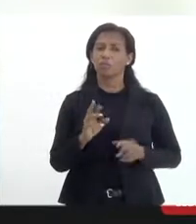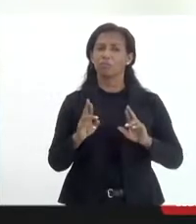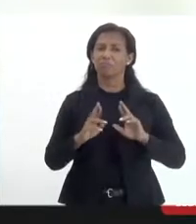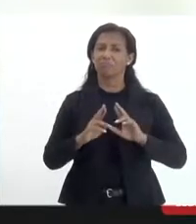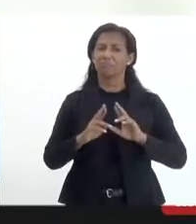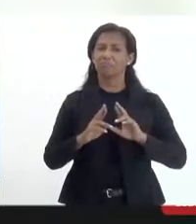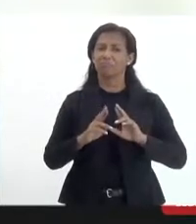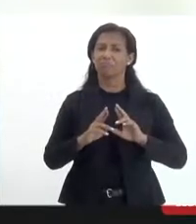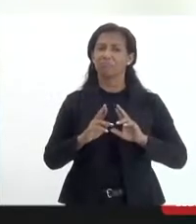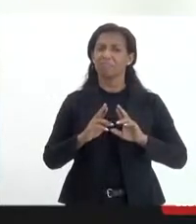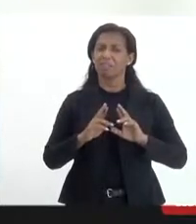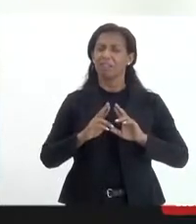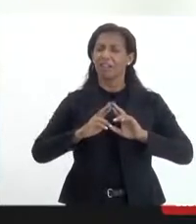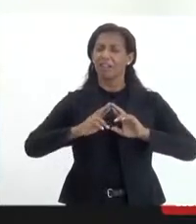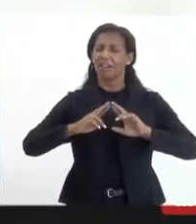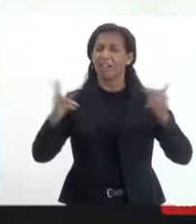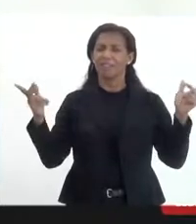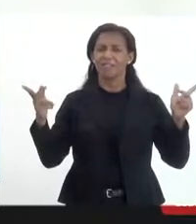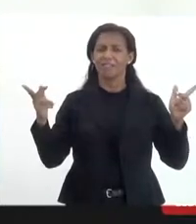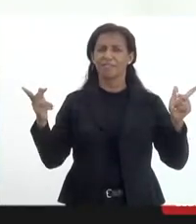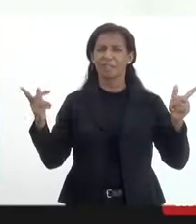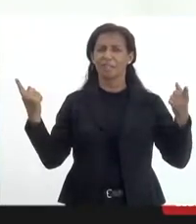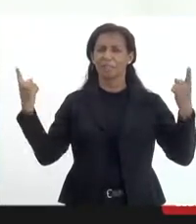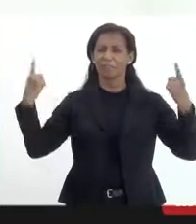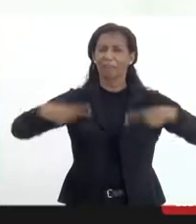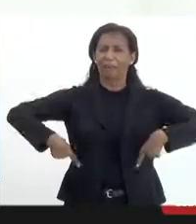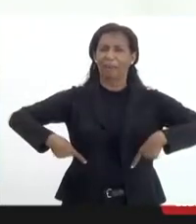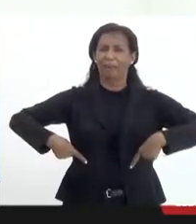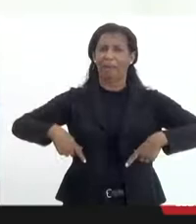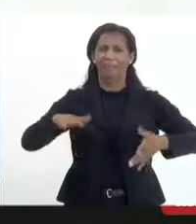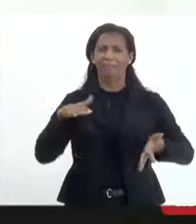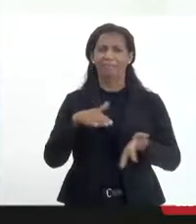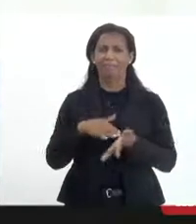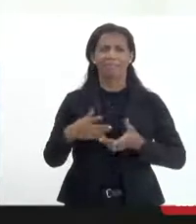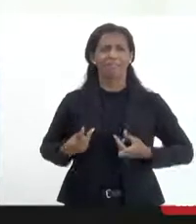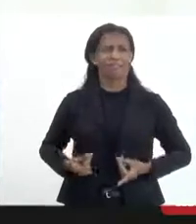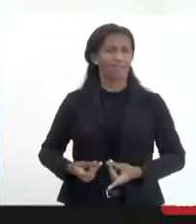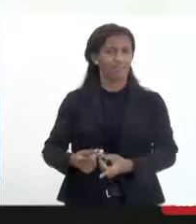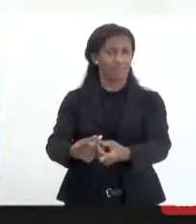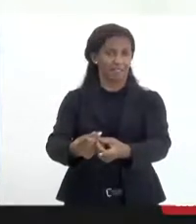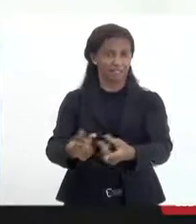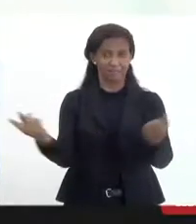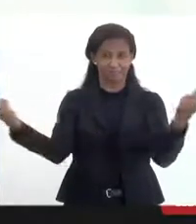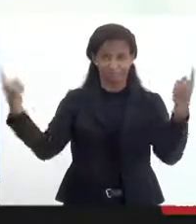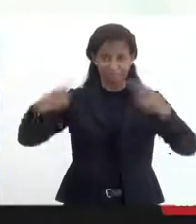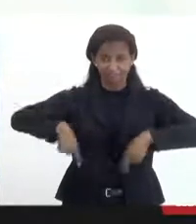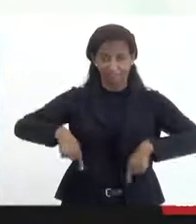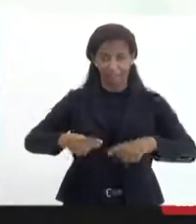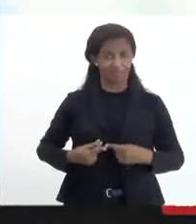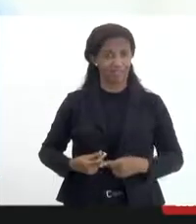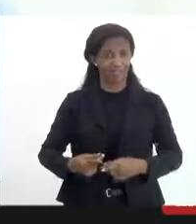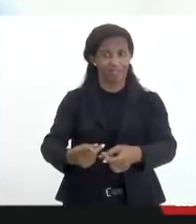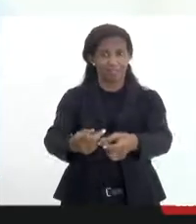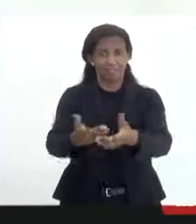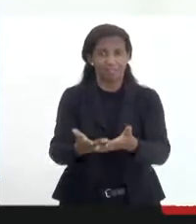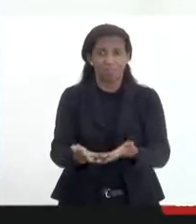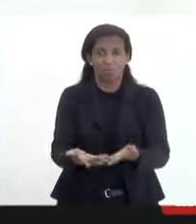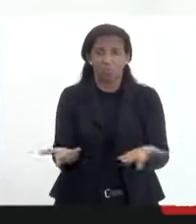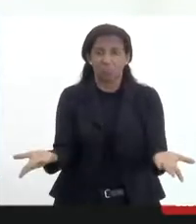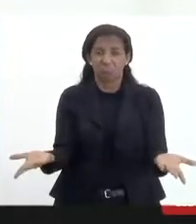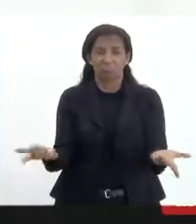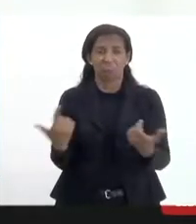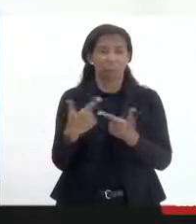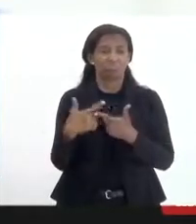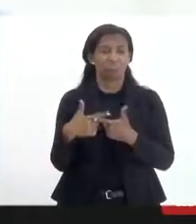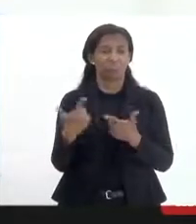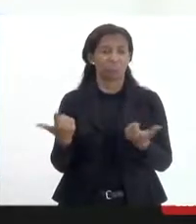adversários até a eternidade. E se somos adversários até a eternidade, não há para que ter, não